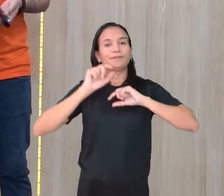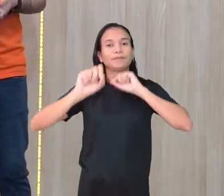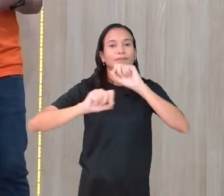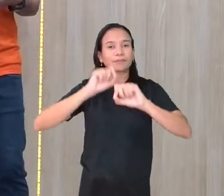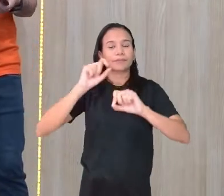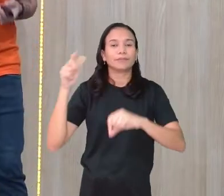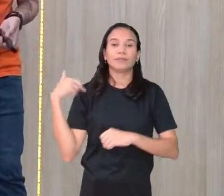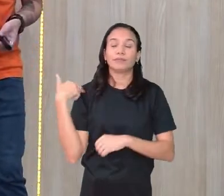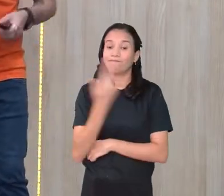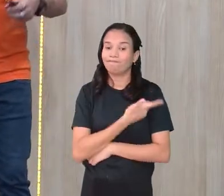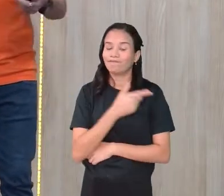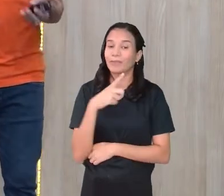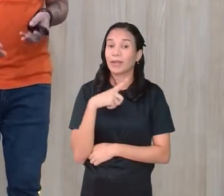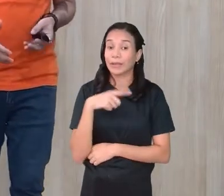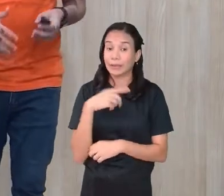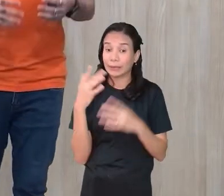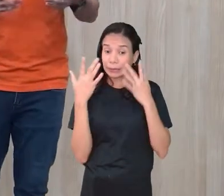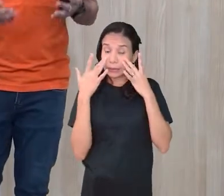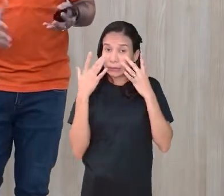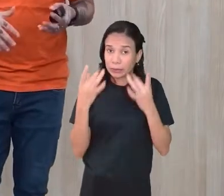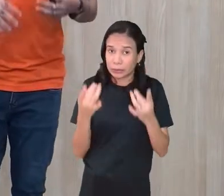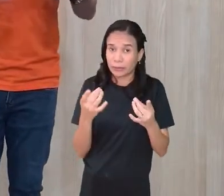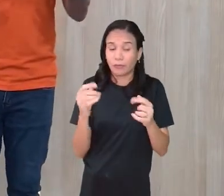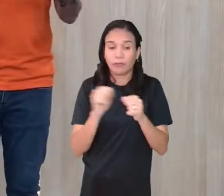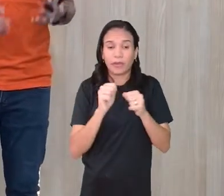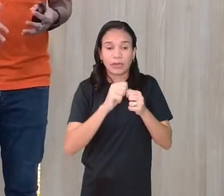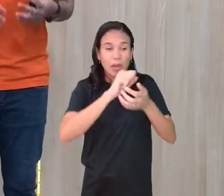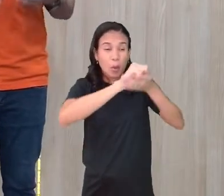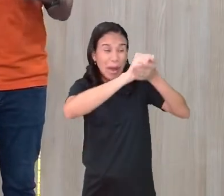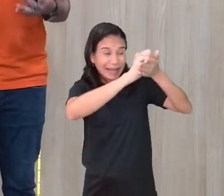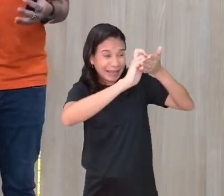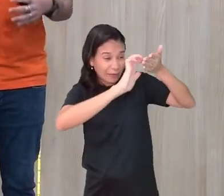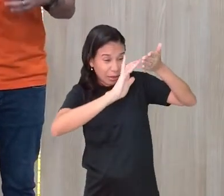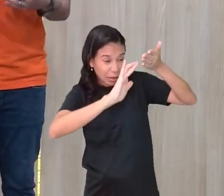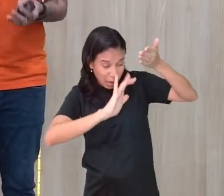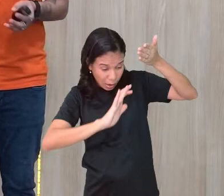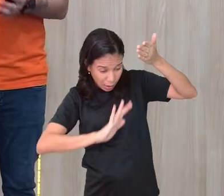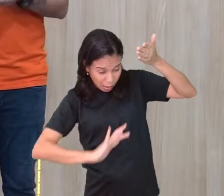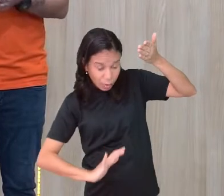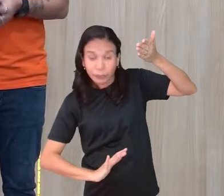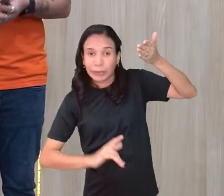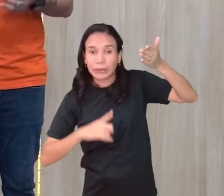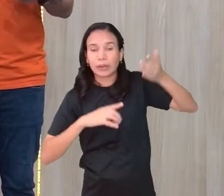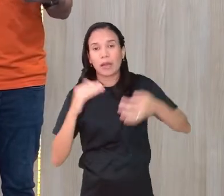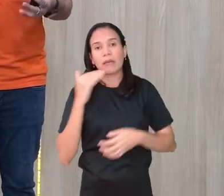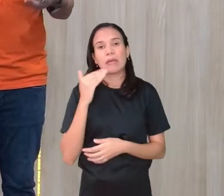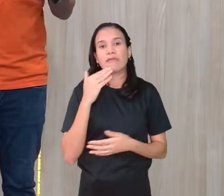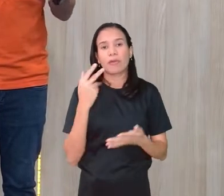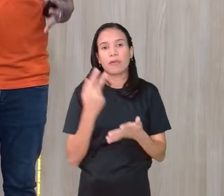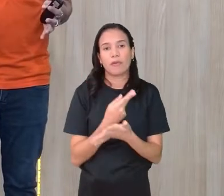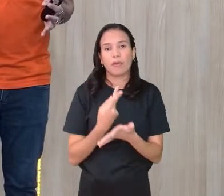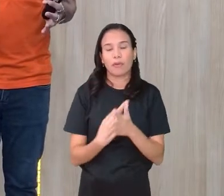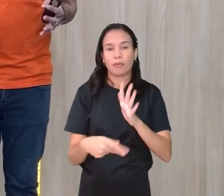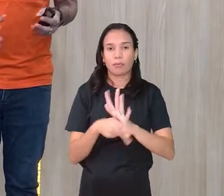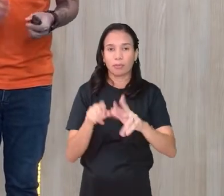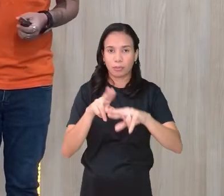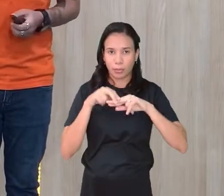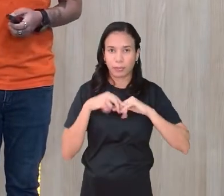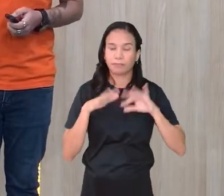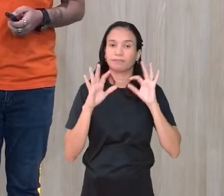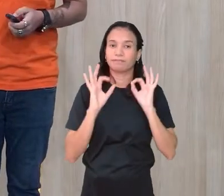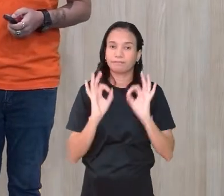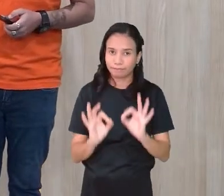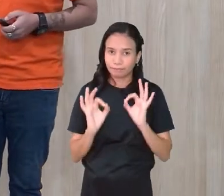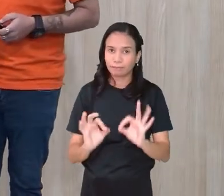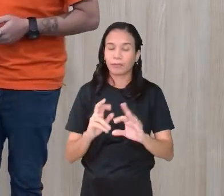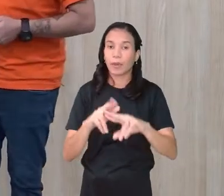gente corre o risco de, quando está fazendo uma tarefa longa e repetitiva, cometer algumas falhas por conta disso, tá certo? Então,